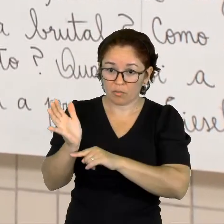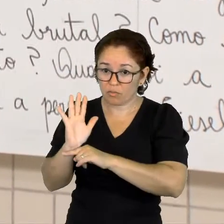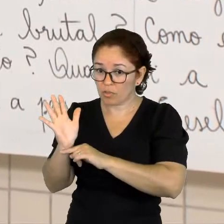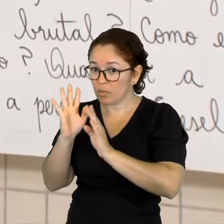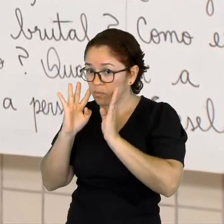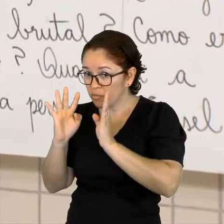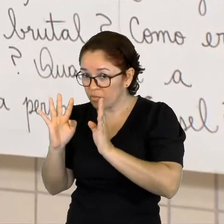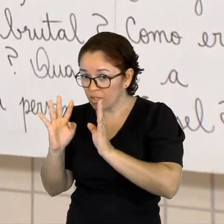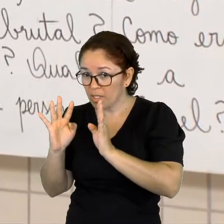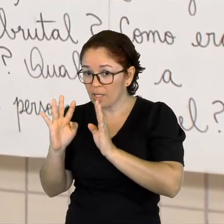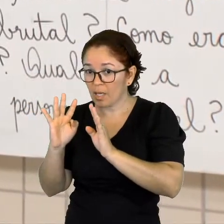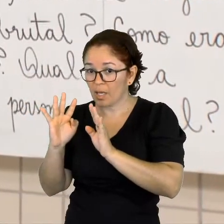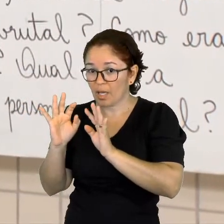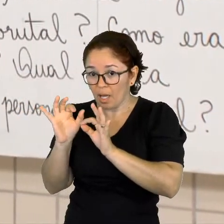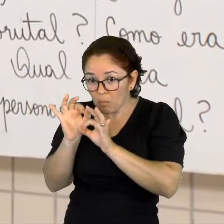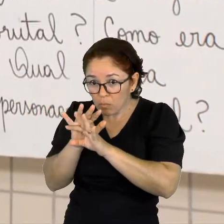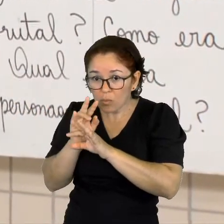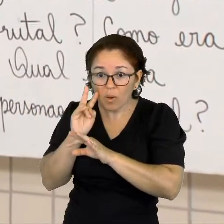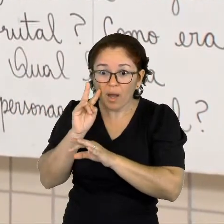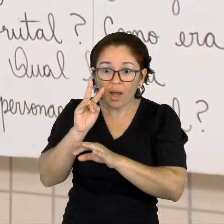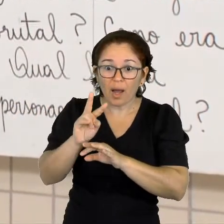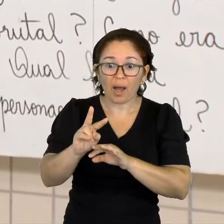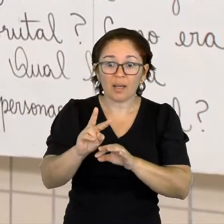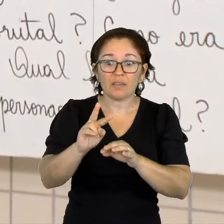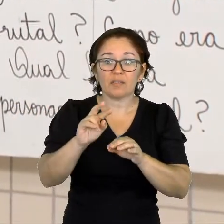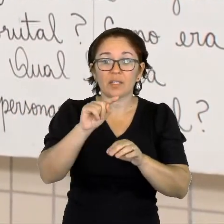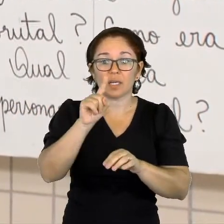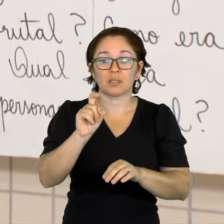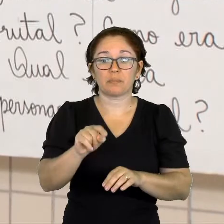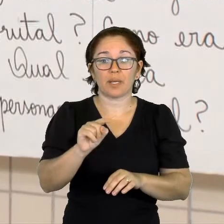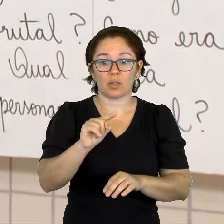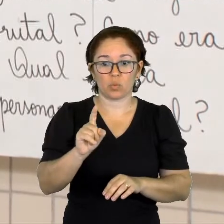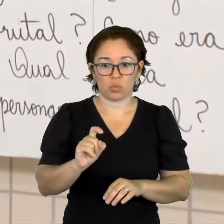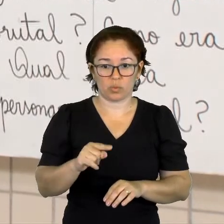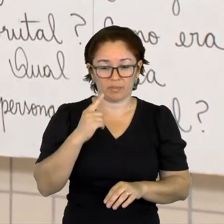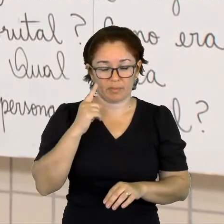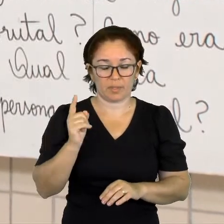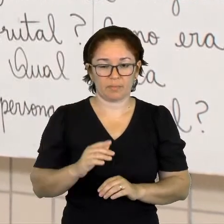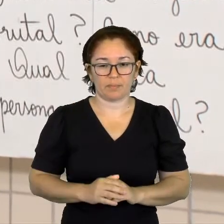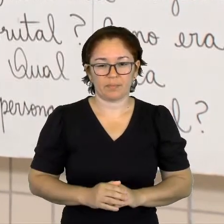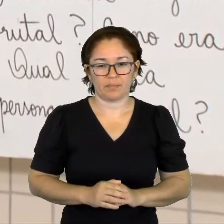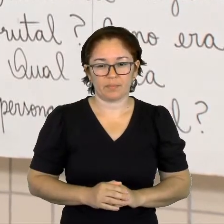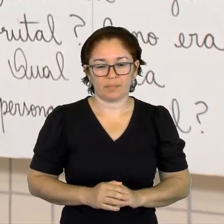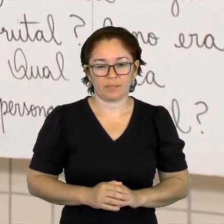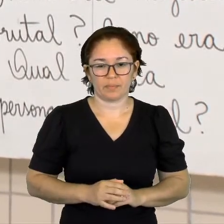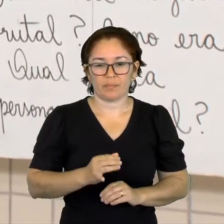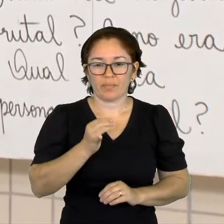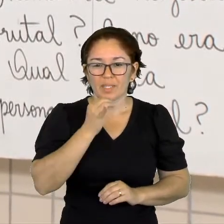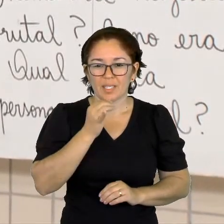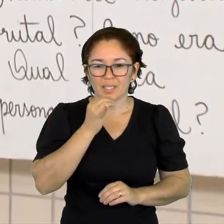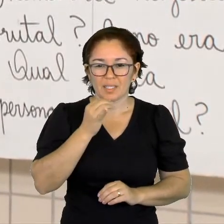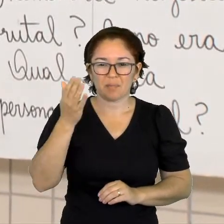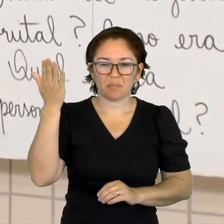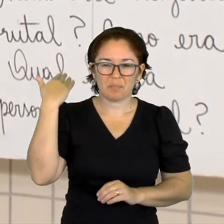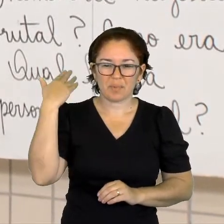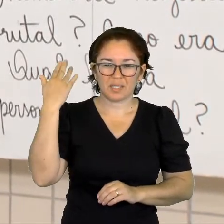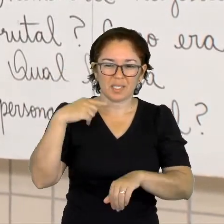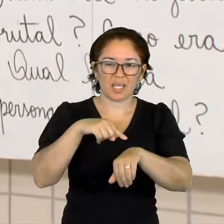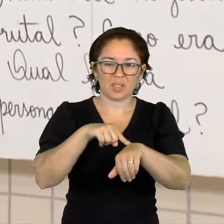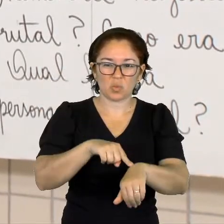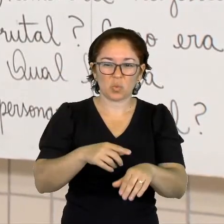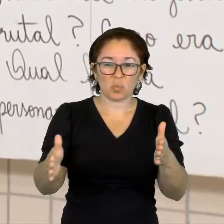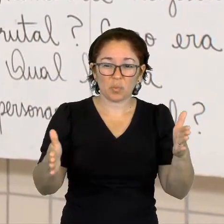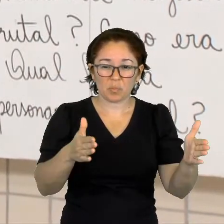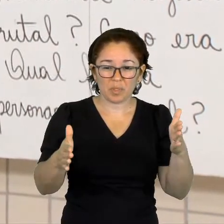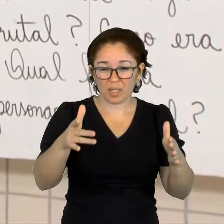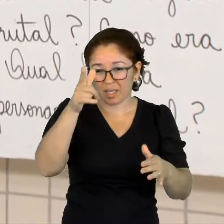umas perguntas para a gente refletir sobre essa narrativa. Vejam só, como era viver na Alemanha nazista em meio